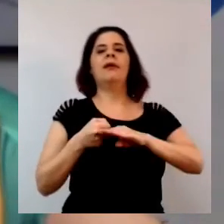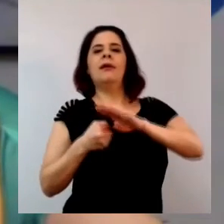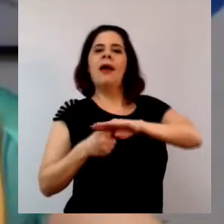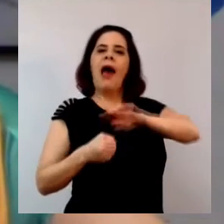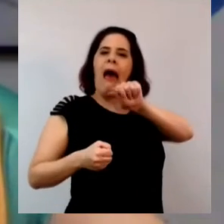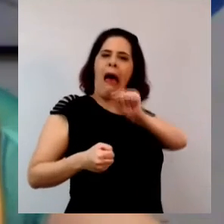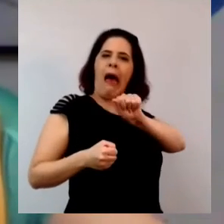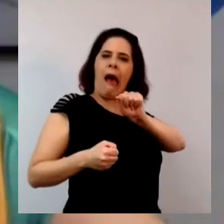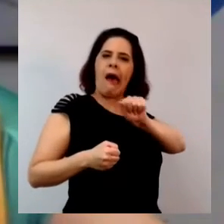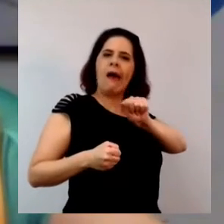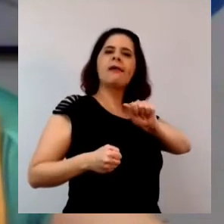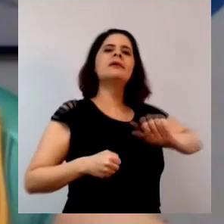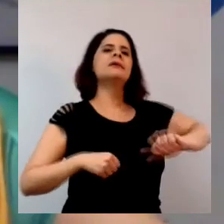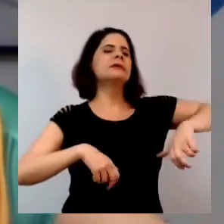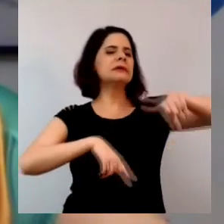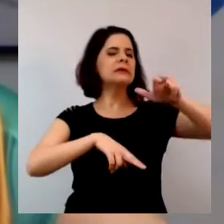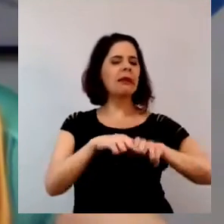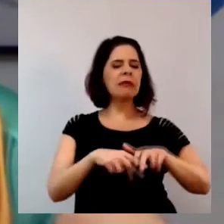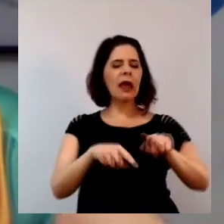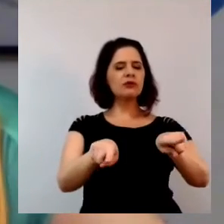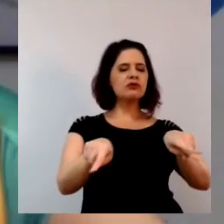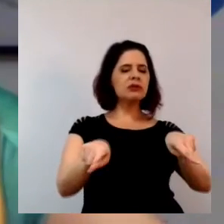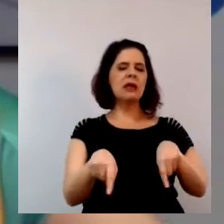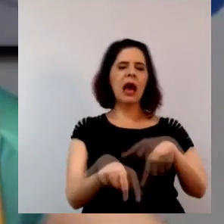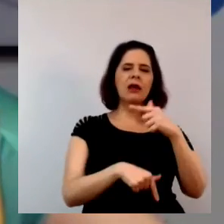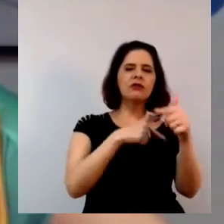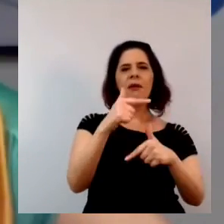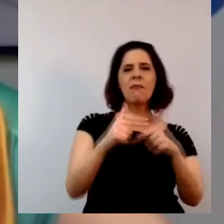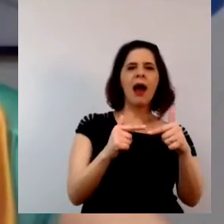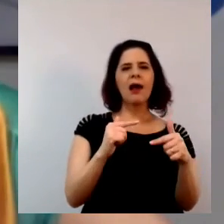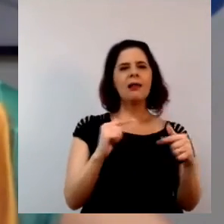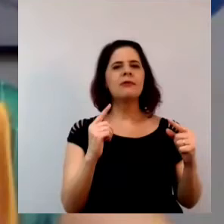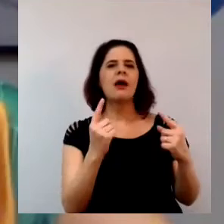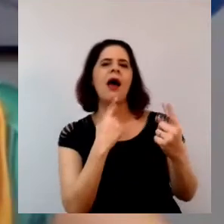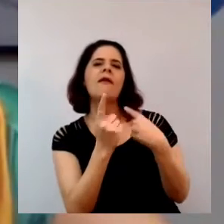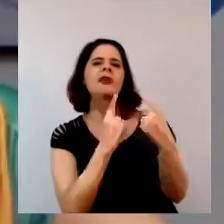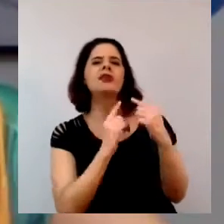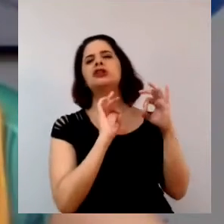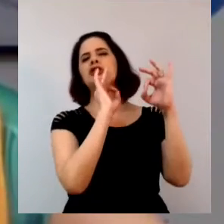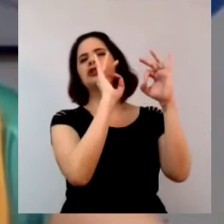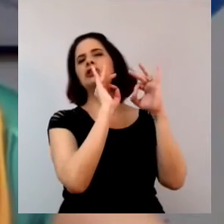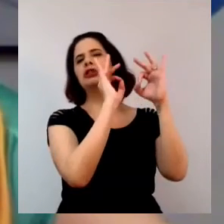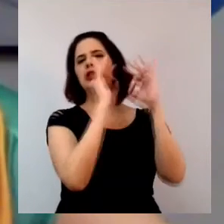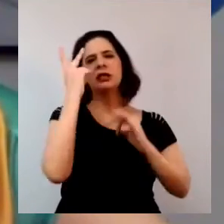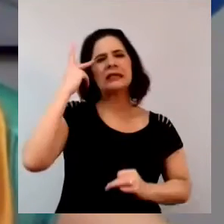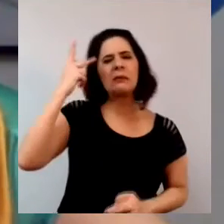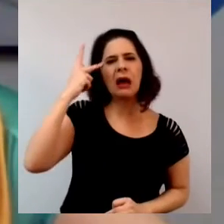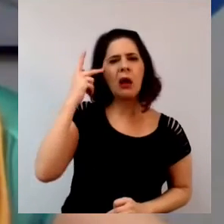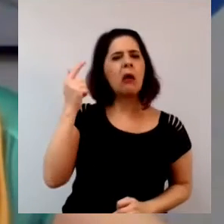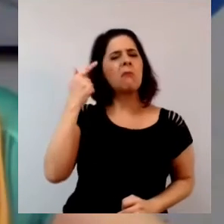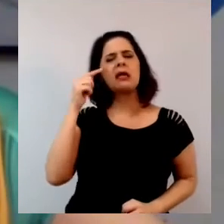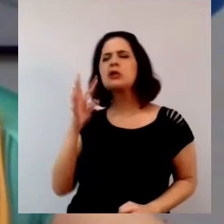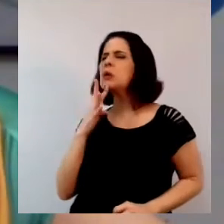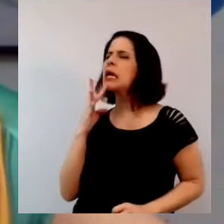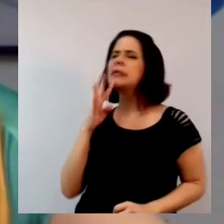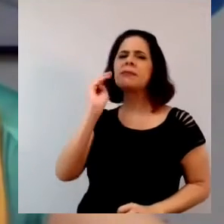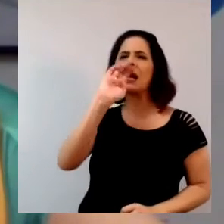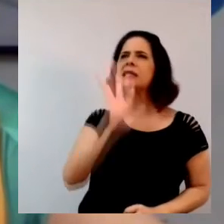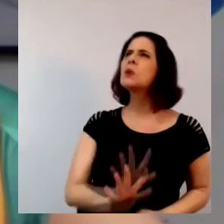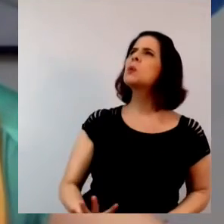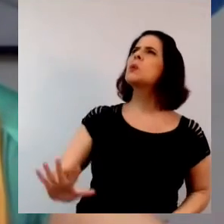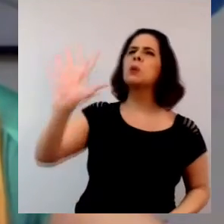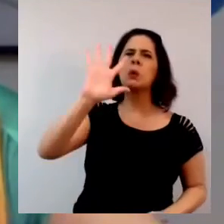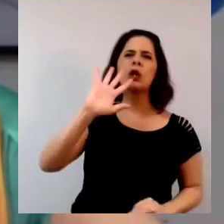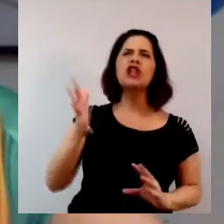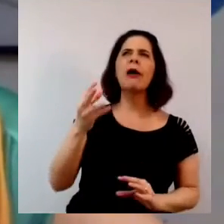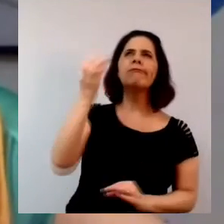né, todo o conhecimento aí sobre a população brasileira na sua cabeça. E a realidade é muito